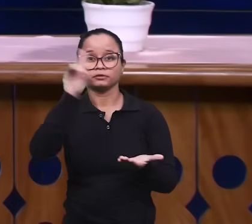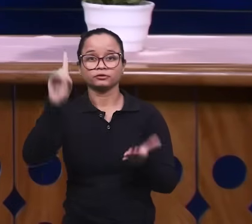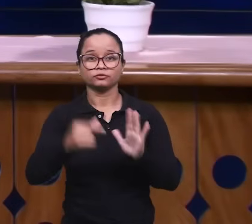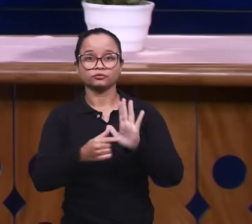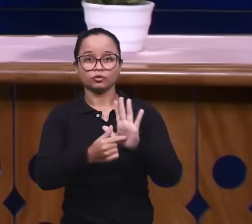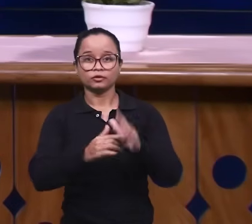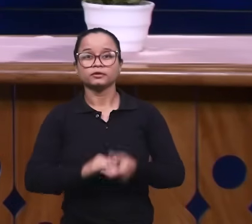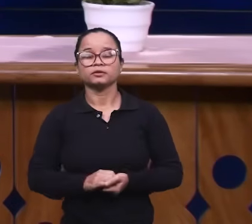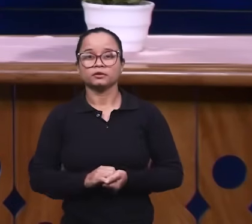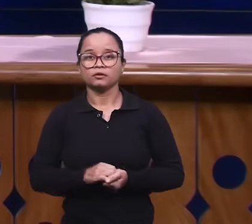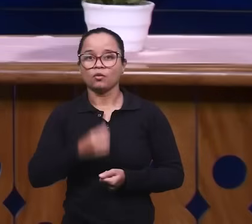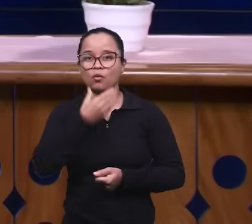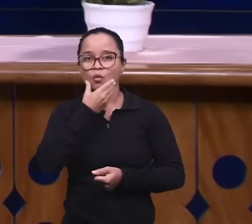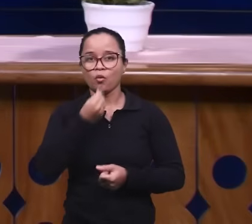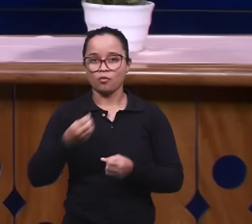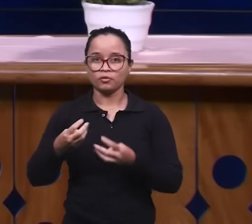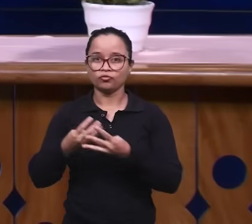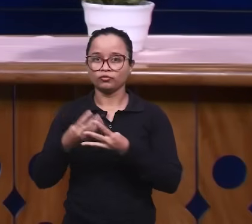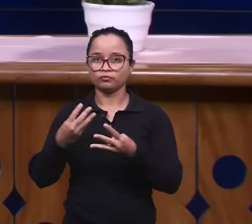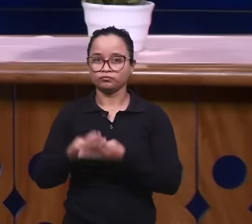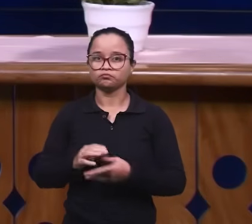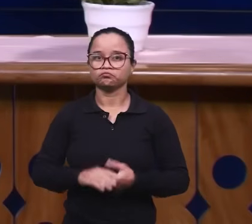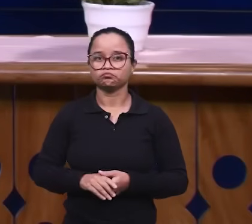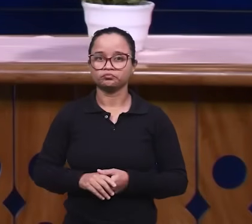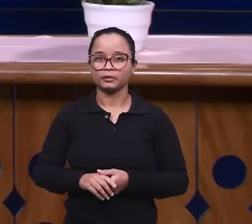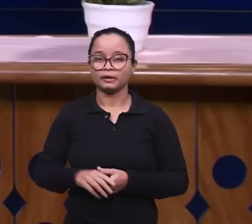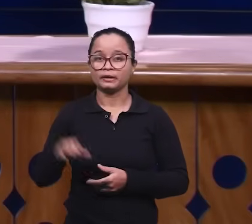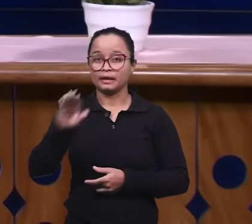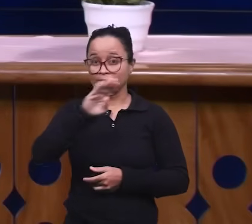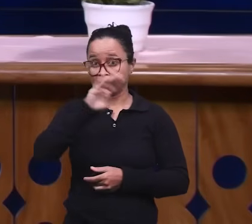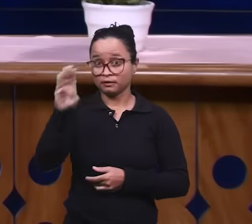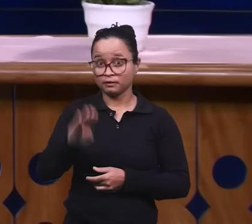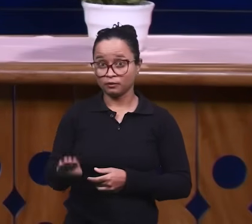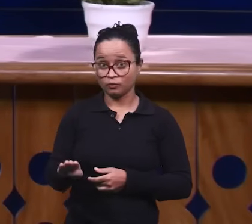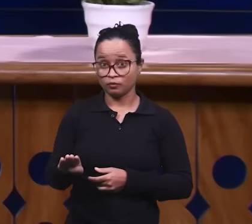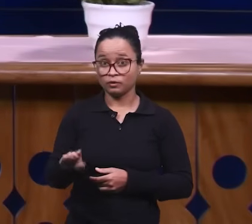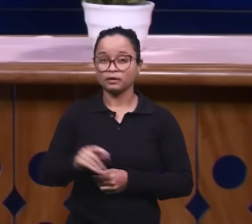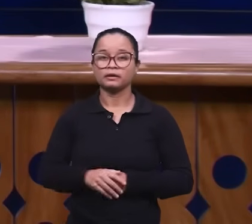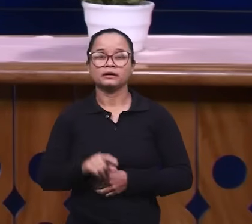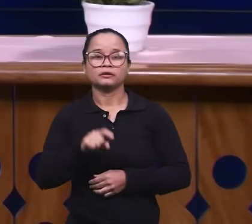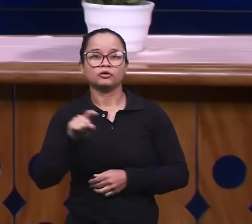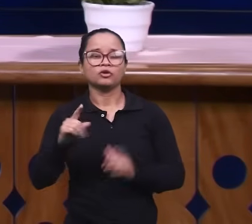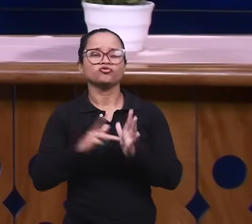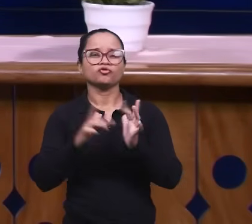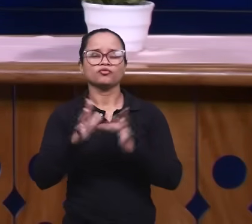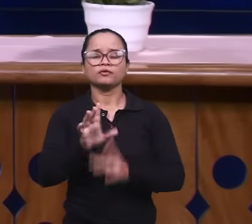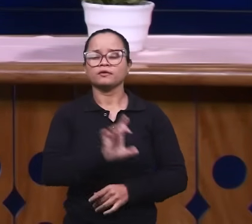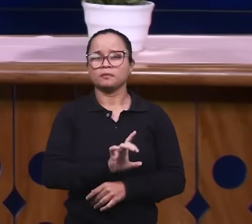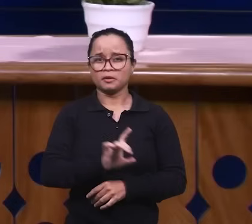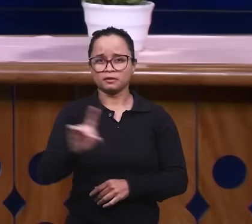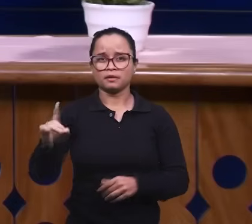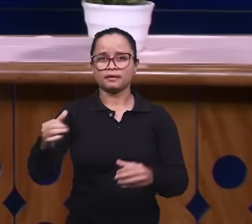judeu chamado Zaqueu. Jesus passava na cidade de Jericó.